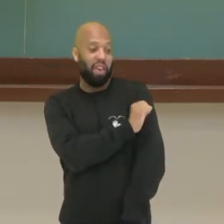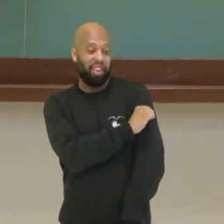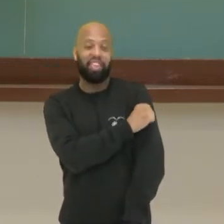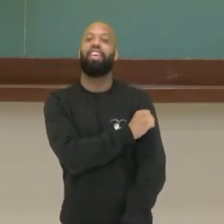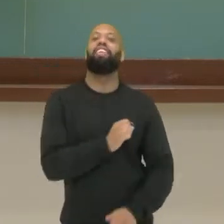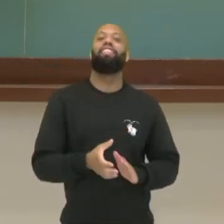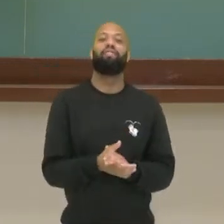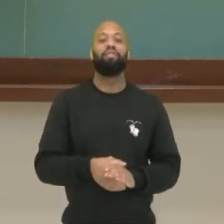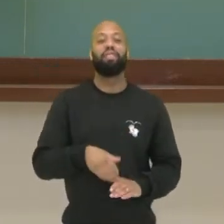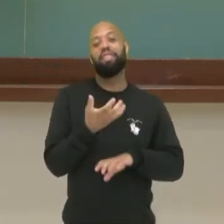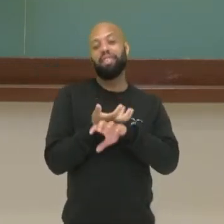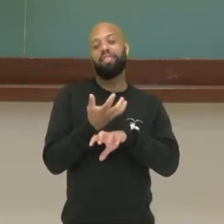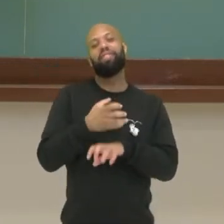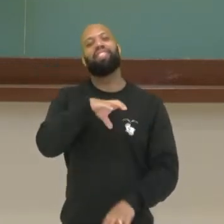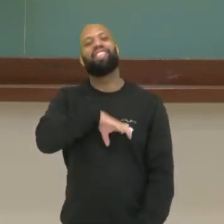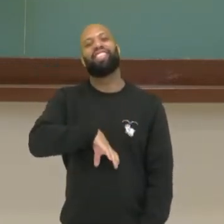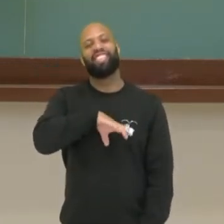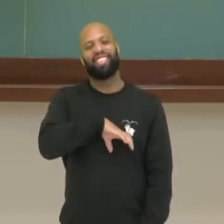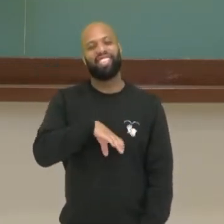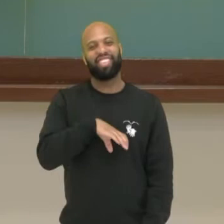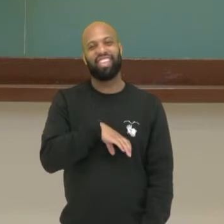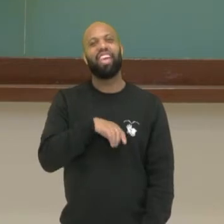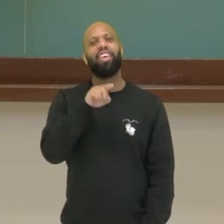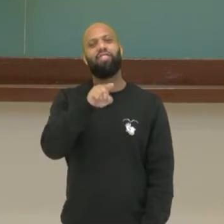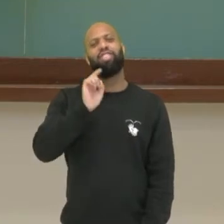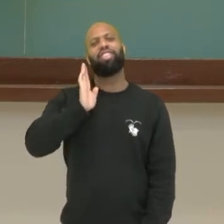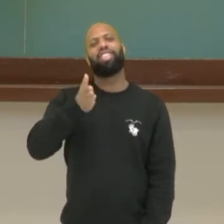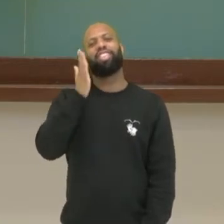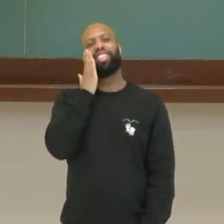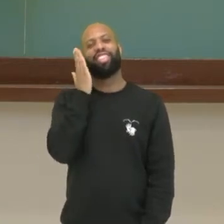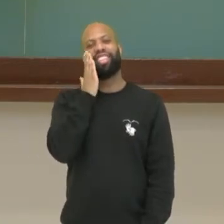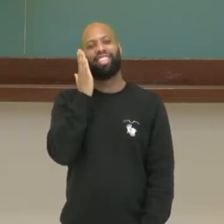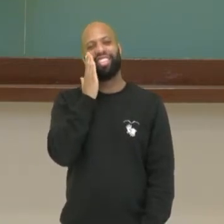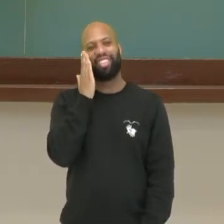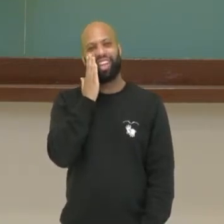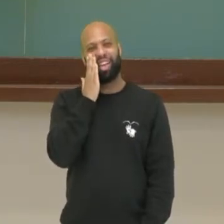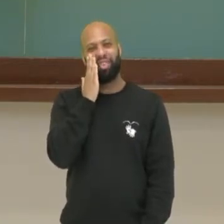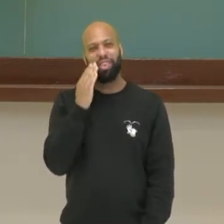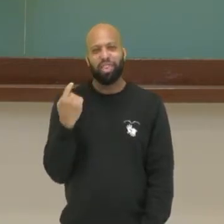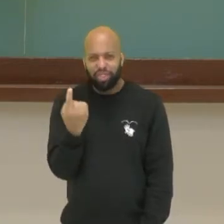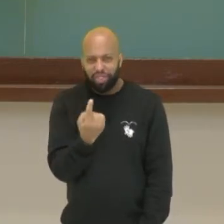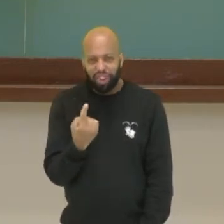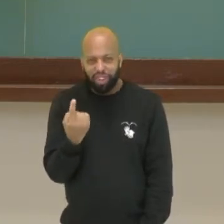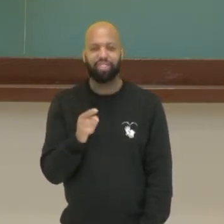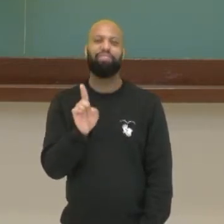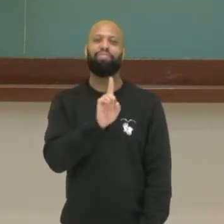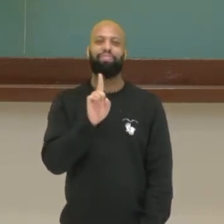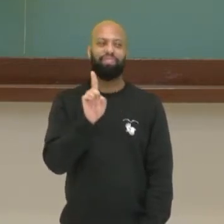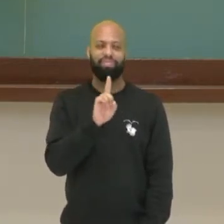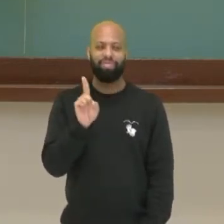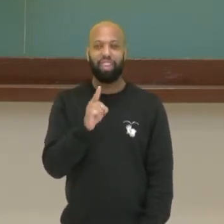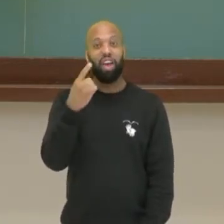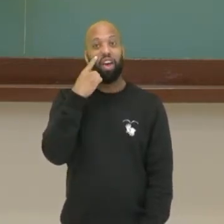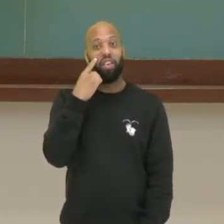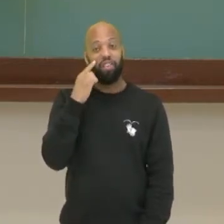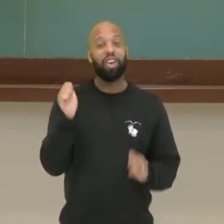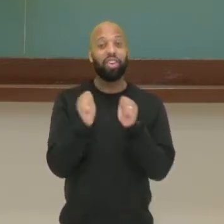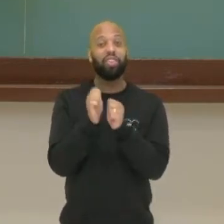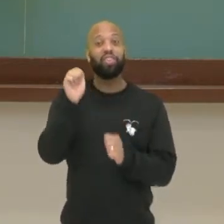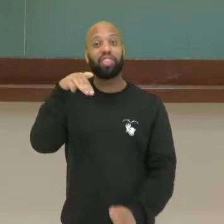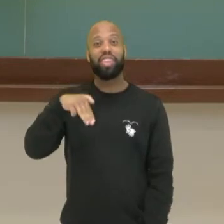ano, língua portuguesa. E como você bem sabe, nós não estamos sozinhos aqui. Olha quem tá aqui, olha quem tá aqui,